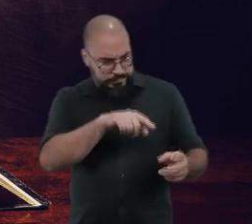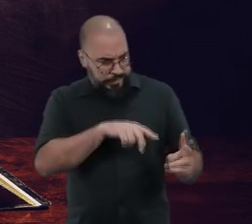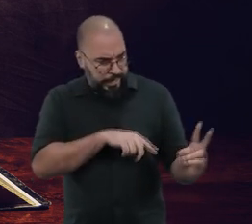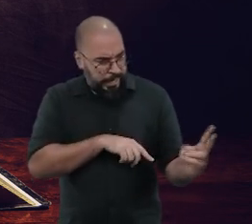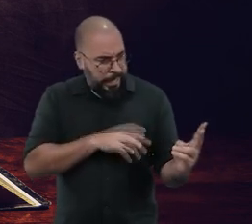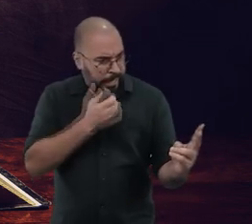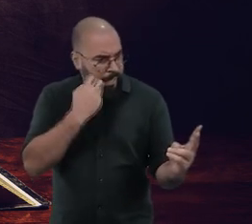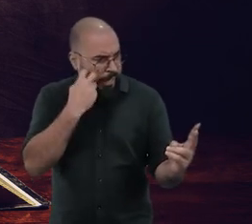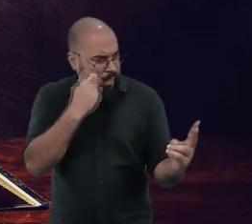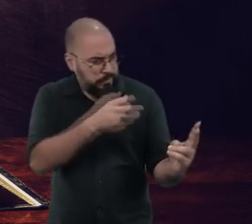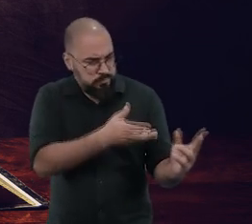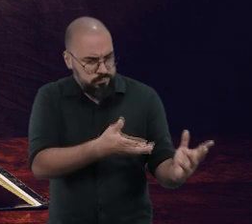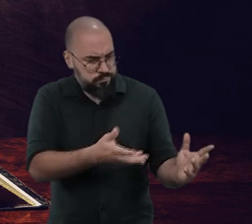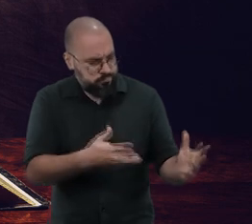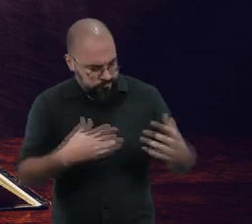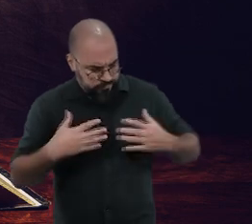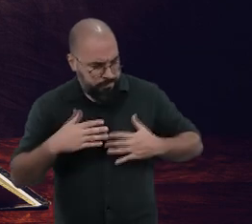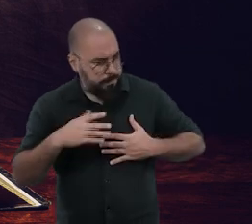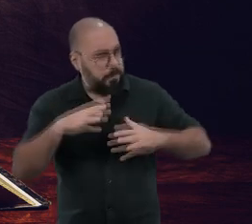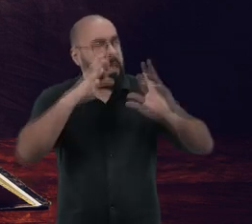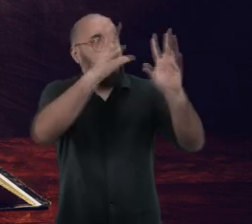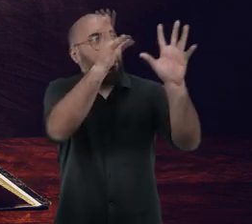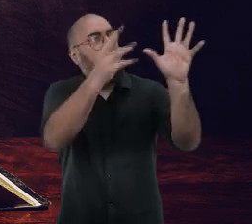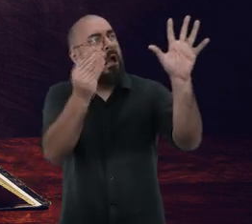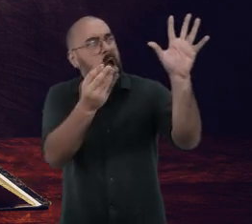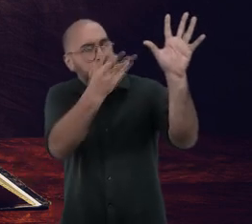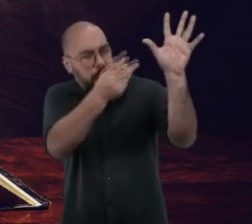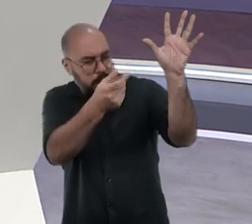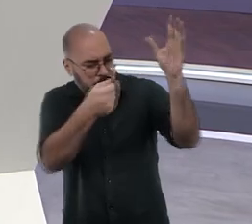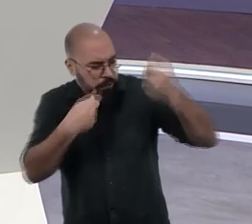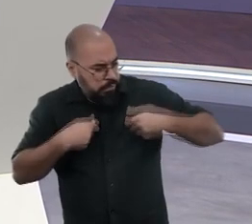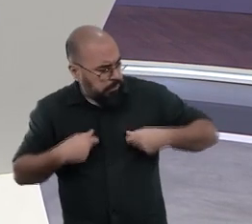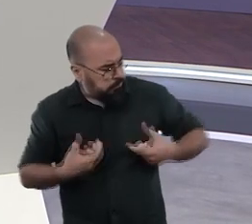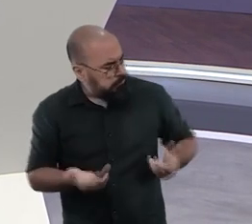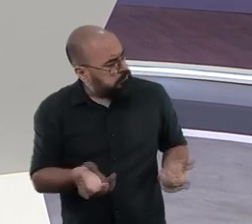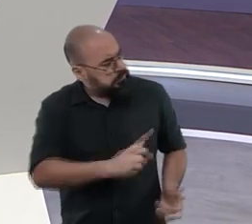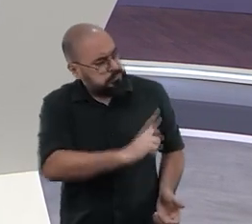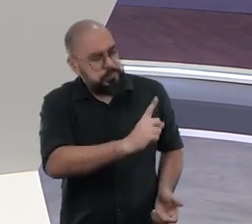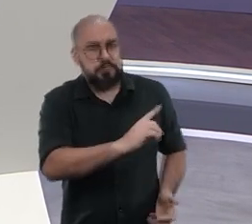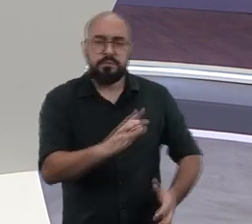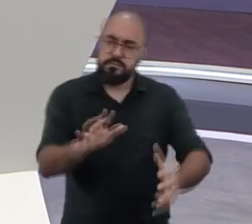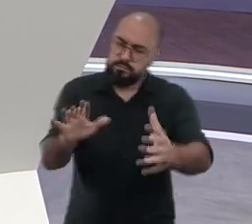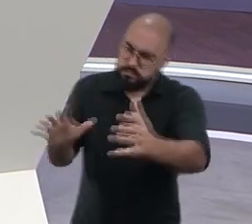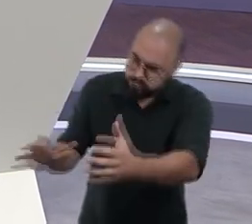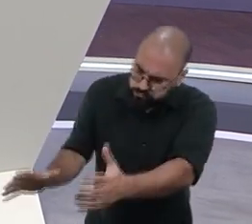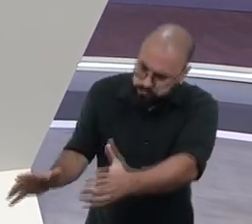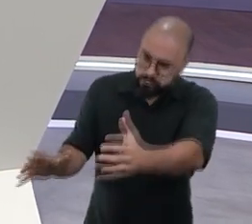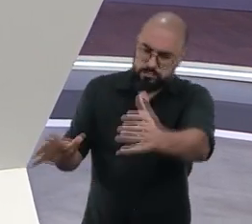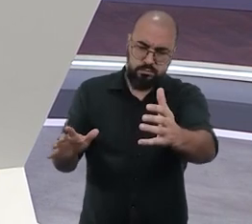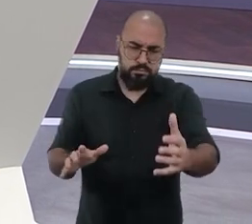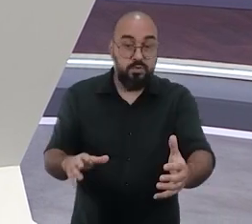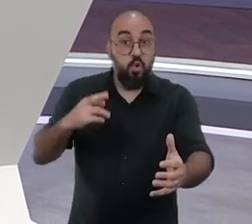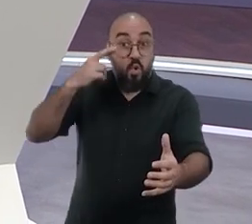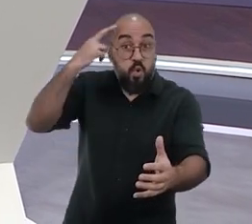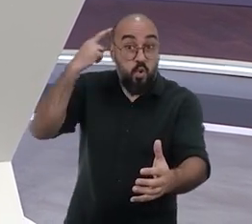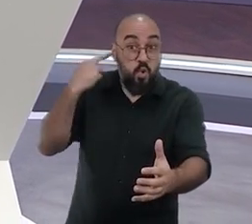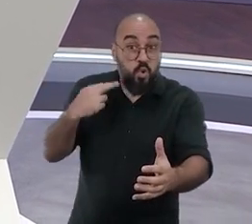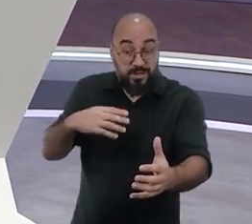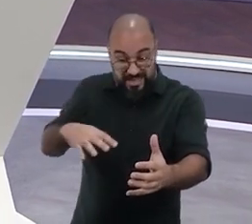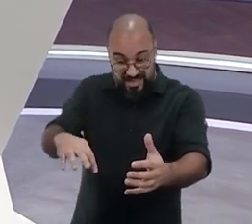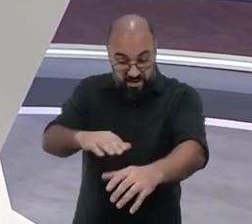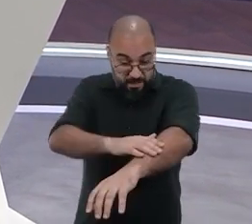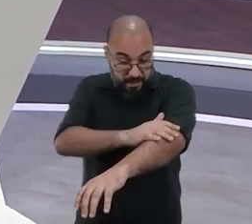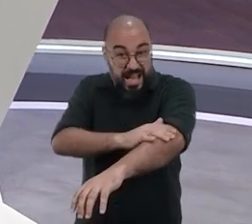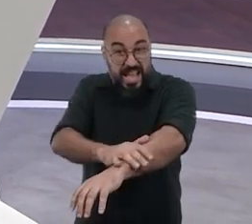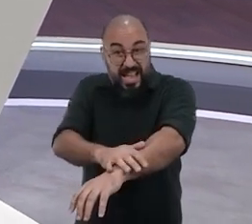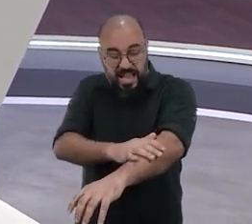as quais vestiu Adão e a sua mulher. Pela vergonha que um sentia do outro, era necessário ter